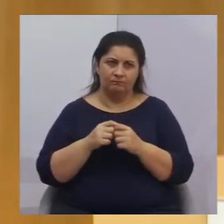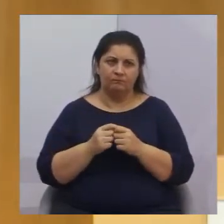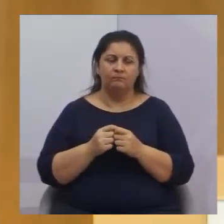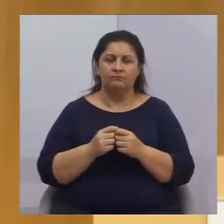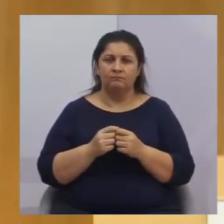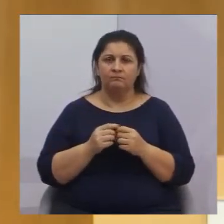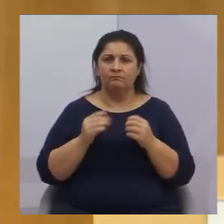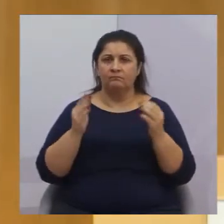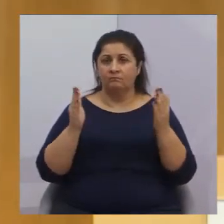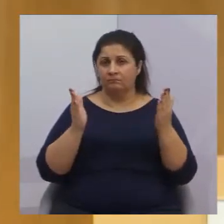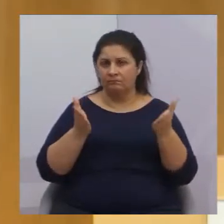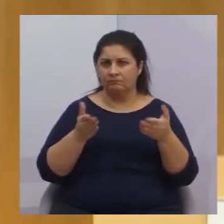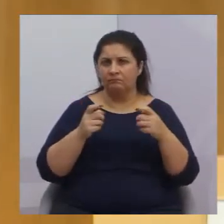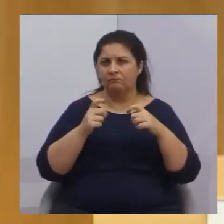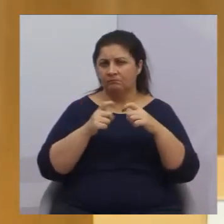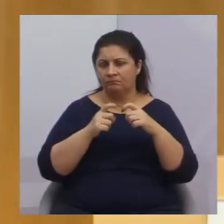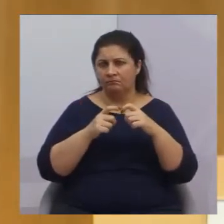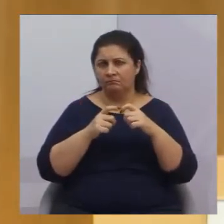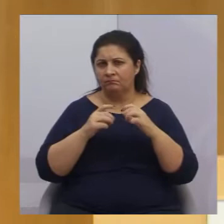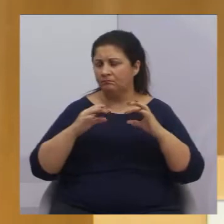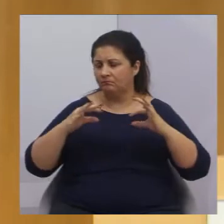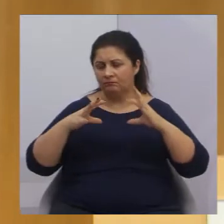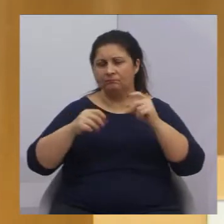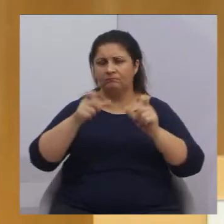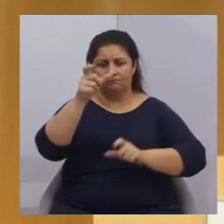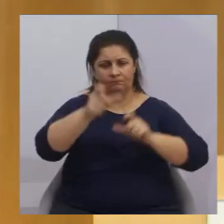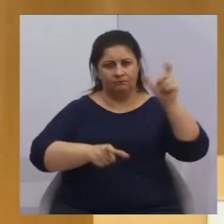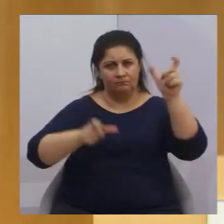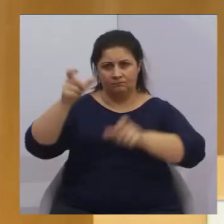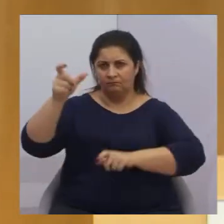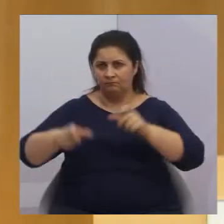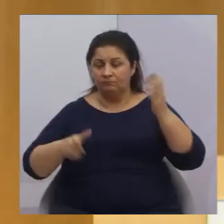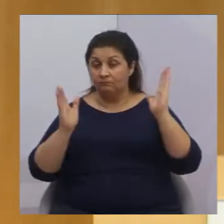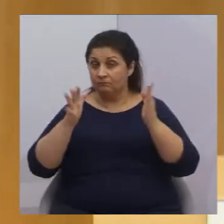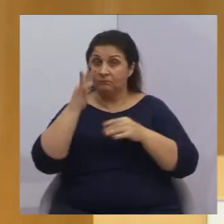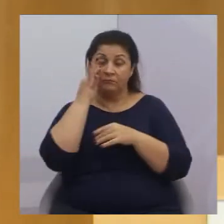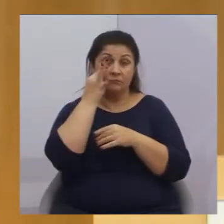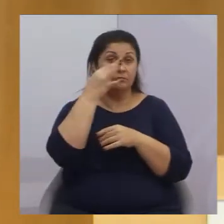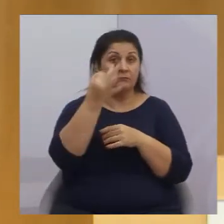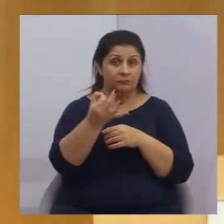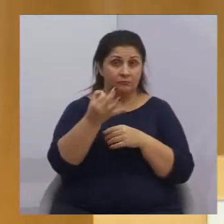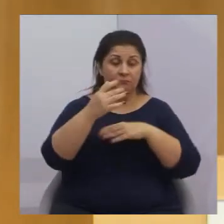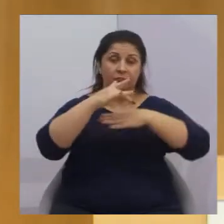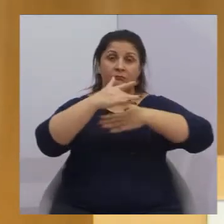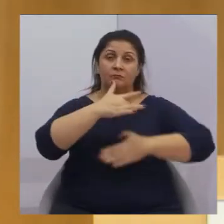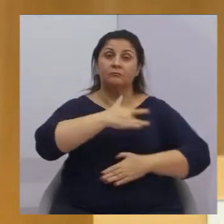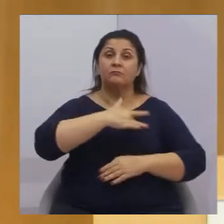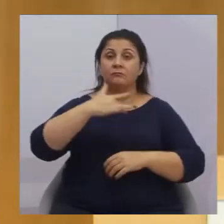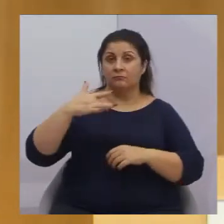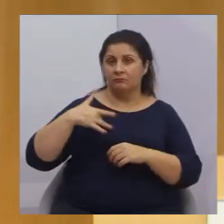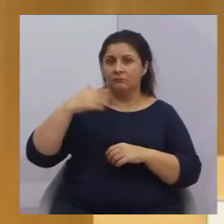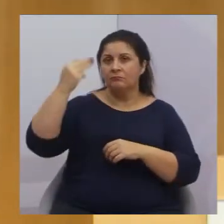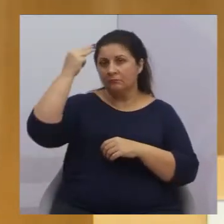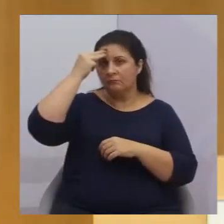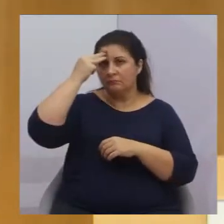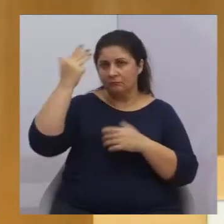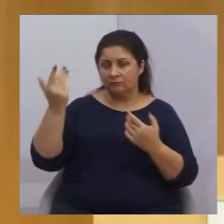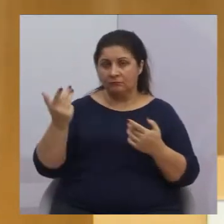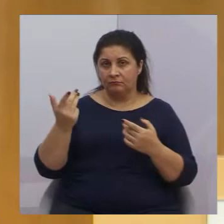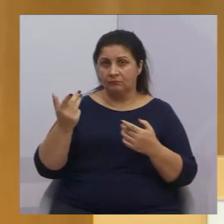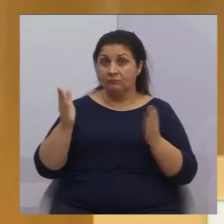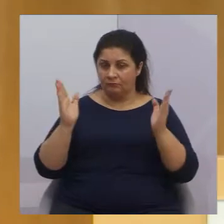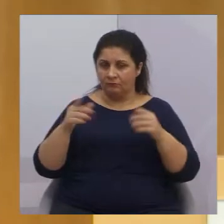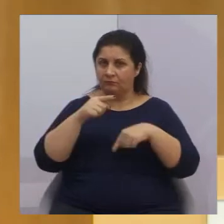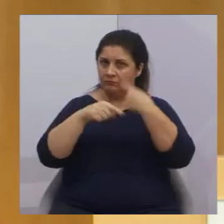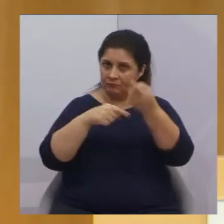médicos eu acho que toda a humanidade está muito mais atenta à questão de saúde mental após pandemia do que antes,